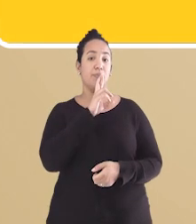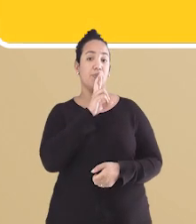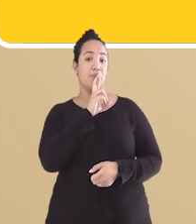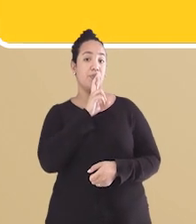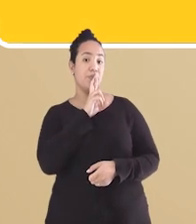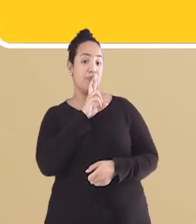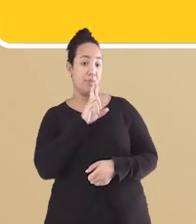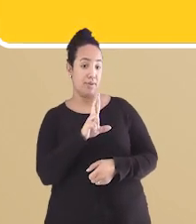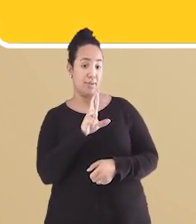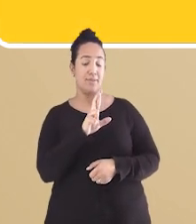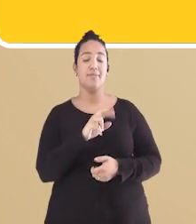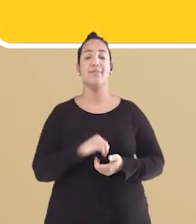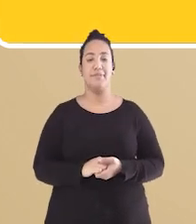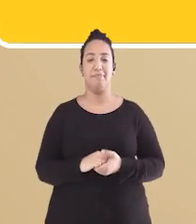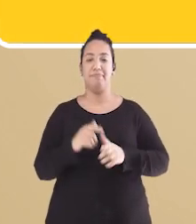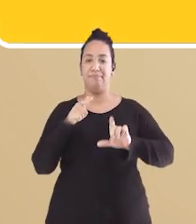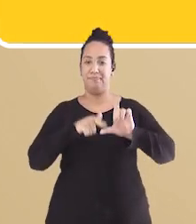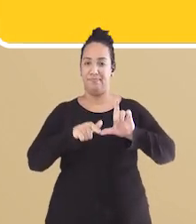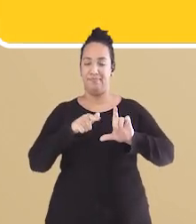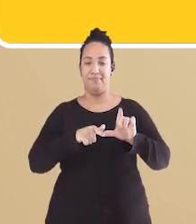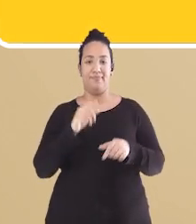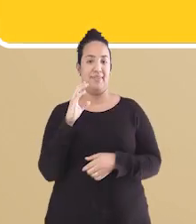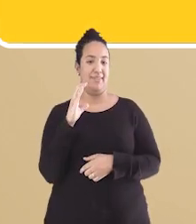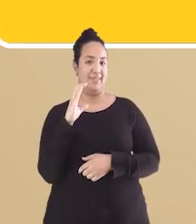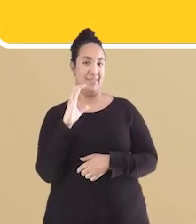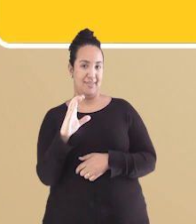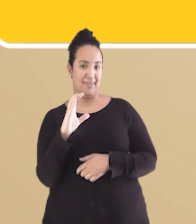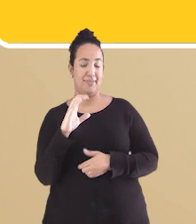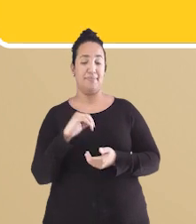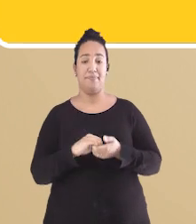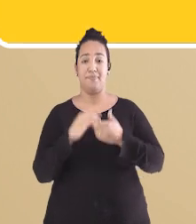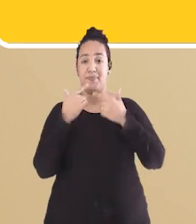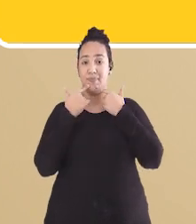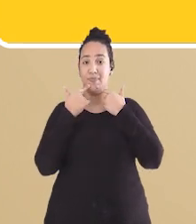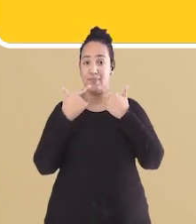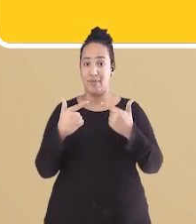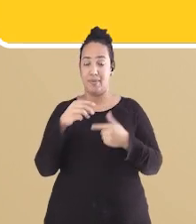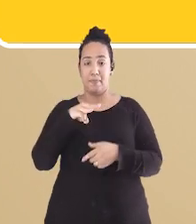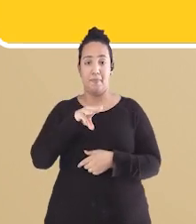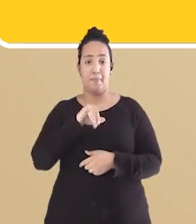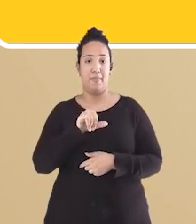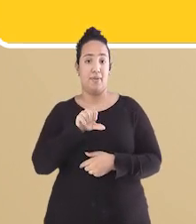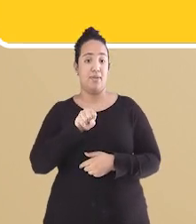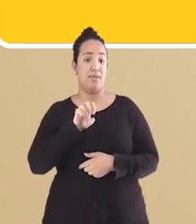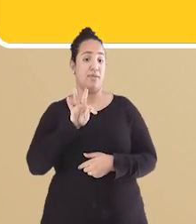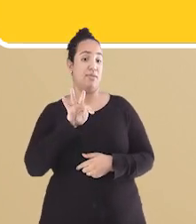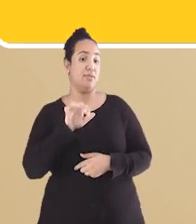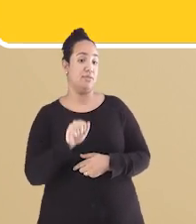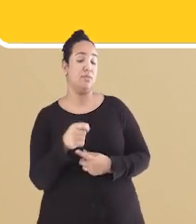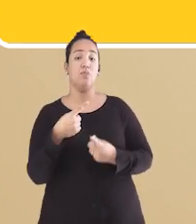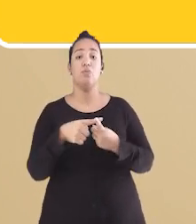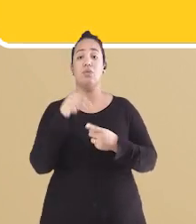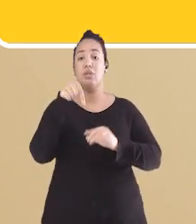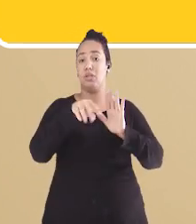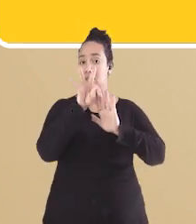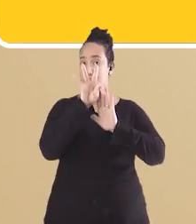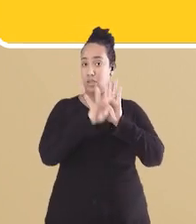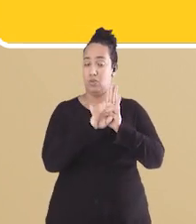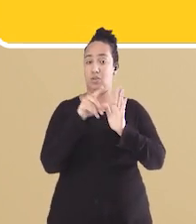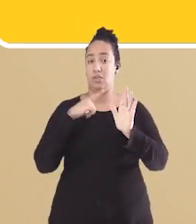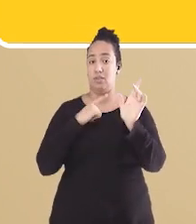A resposta correta da questão 1 é a letra C, linguagem mista ou híbrida, pois esse texto